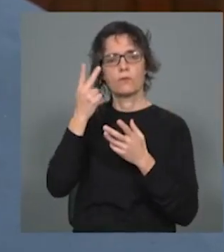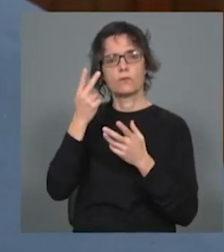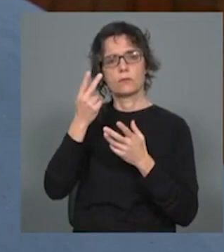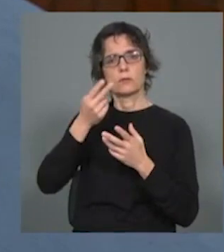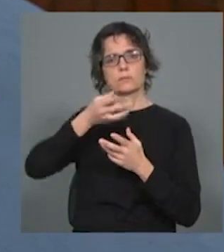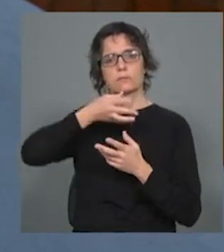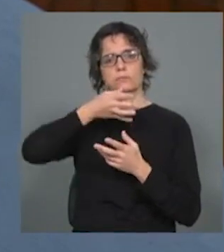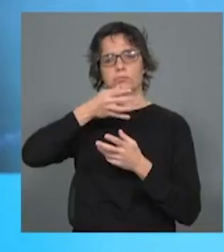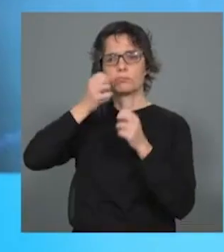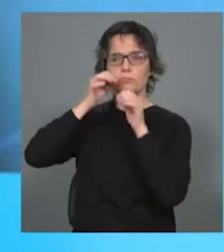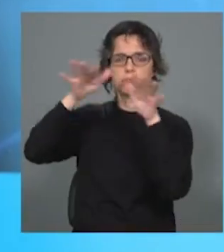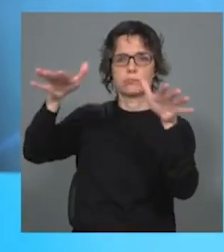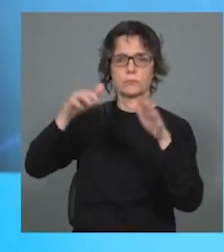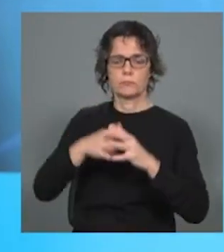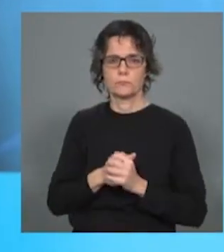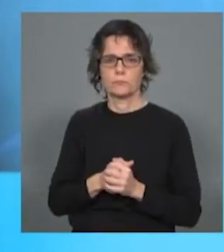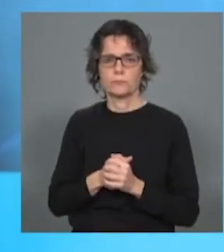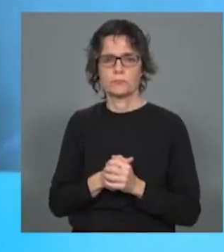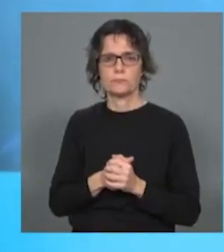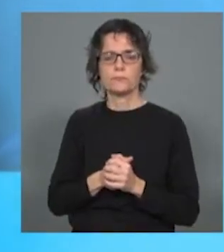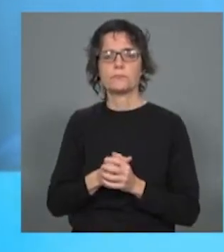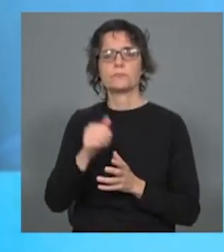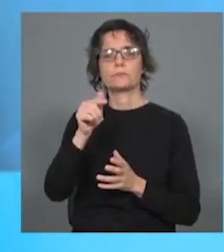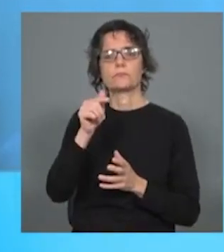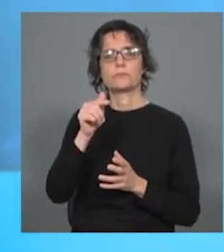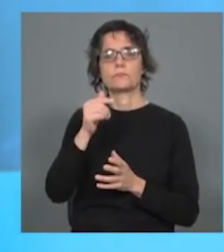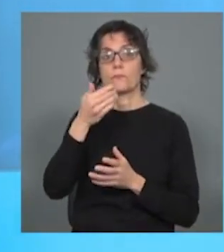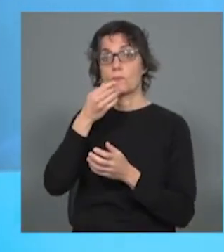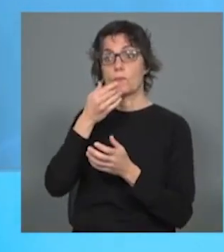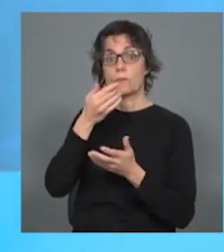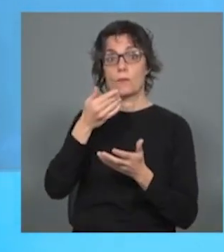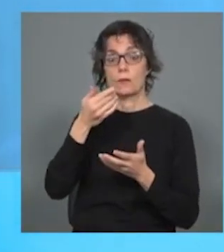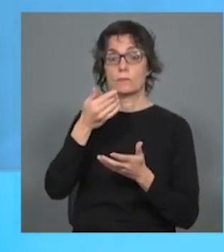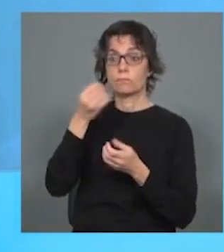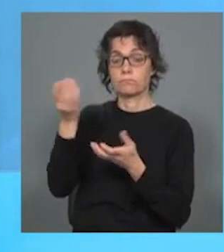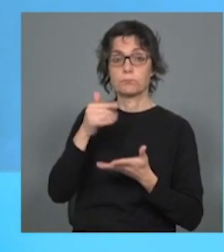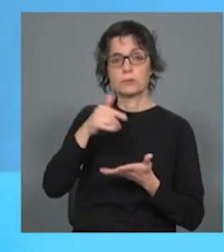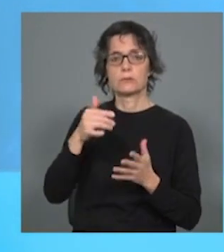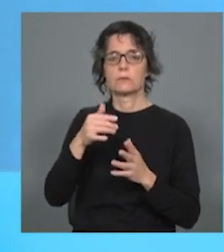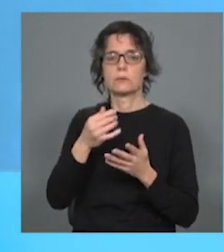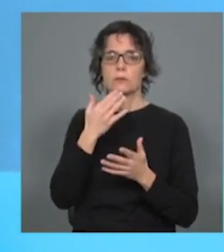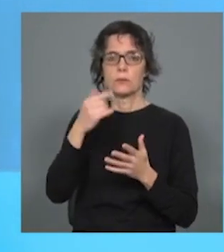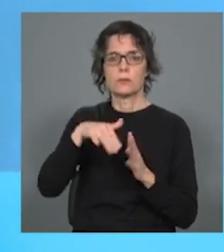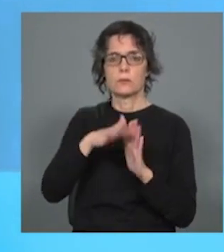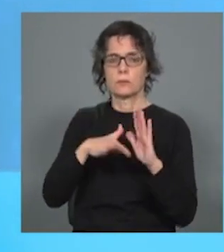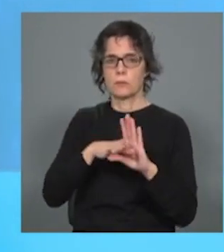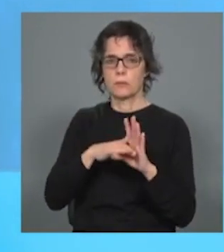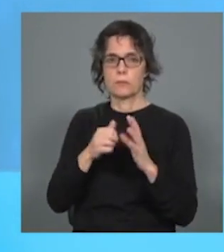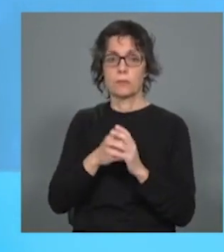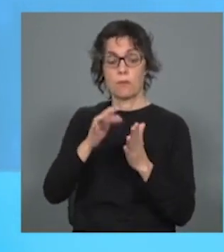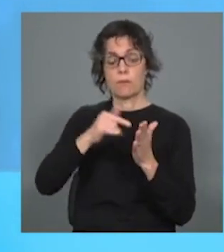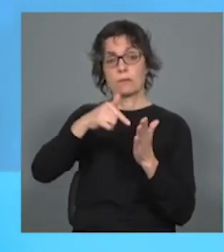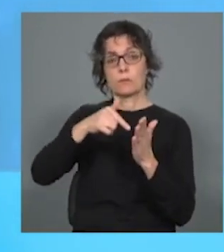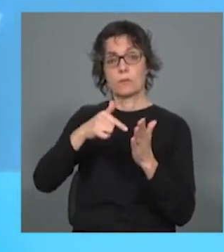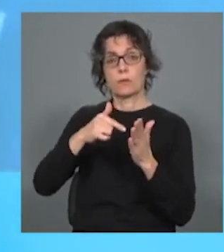programa Eclésia. É um texto que, este livro, publicado agora recentemente, não é? Que através dele